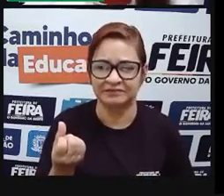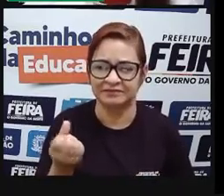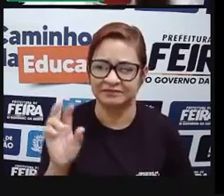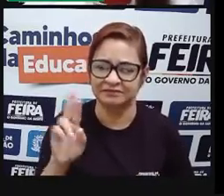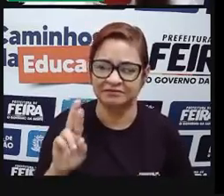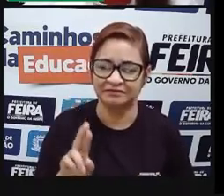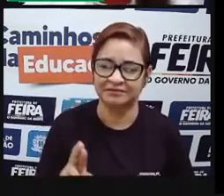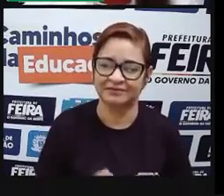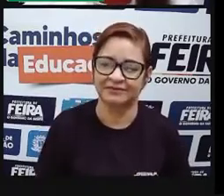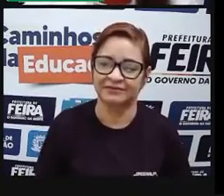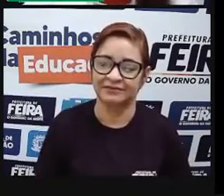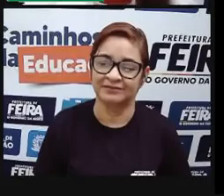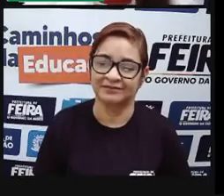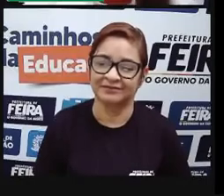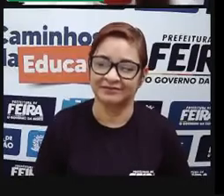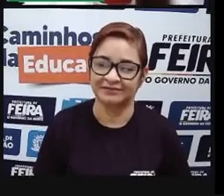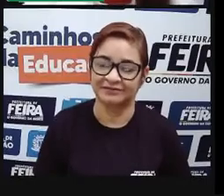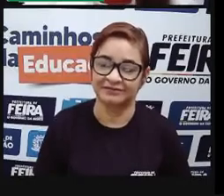aí